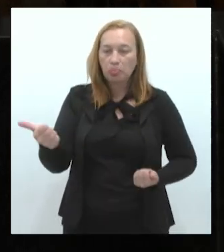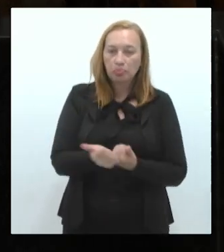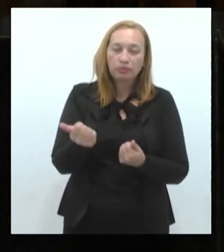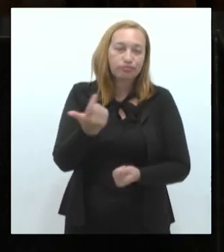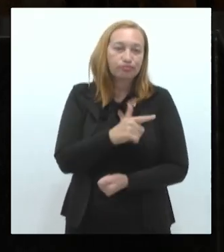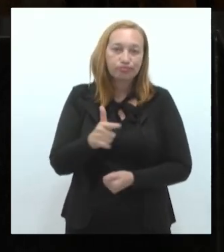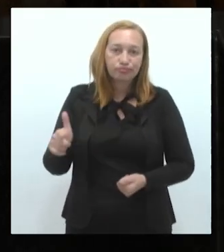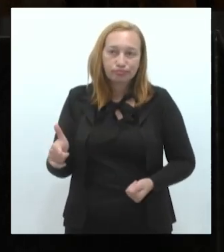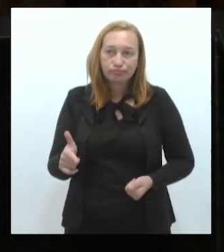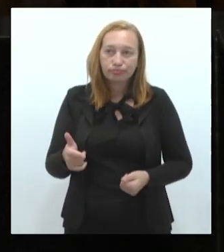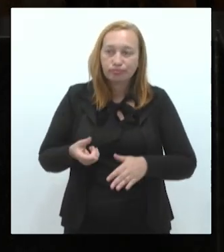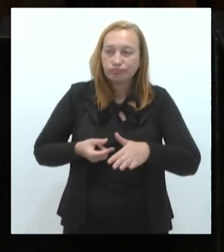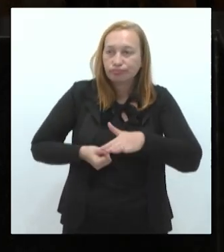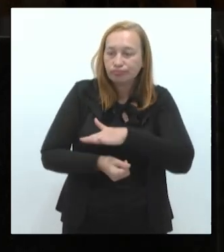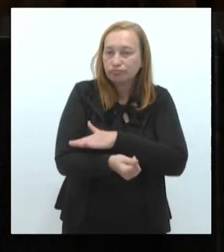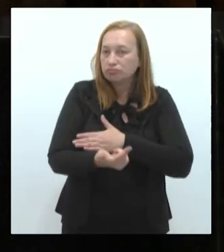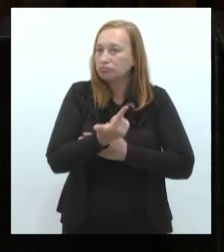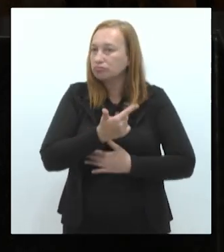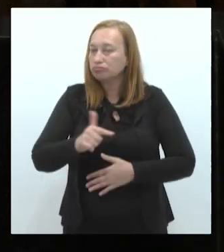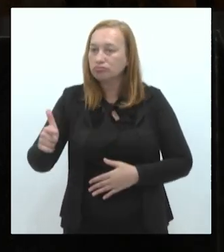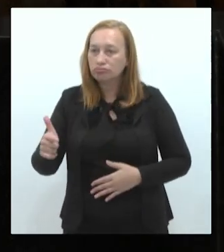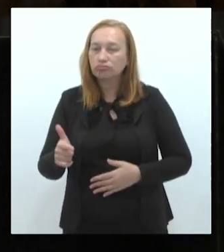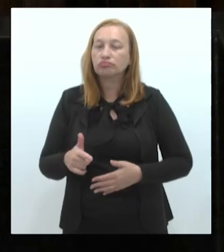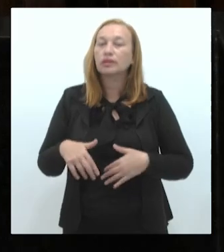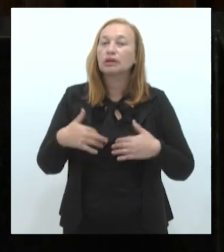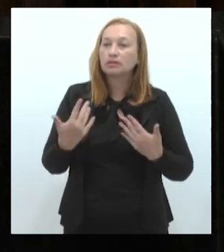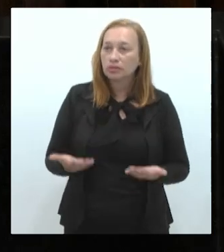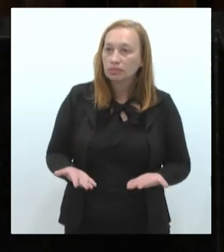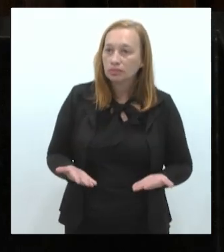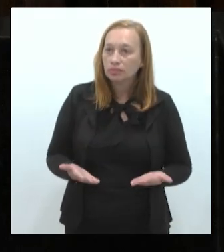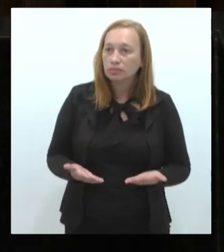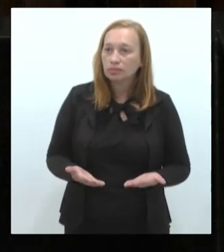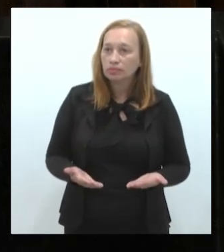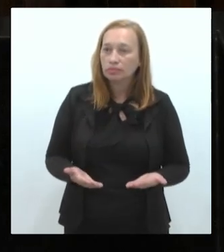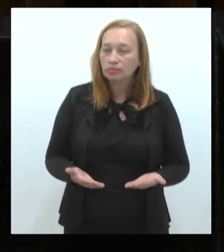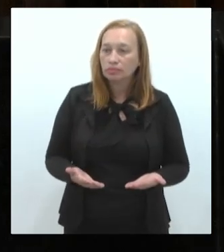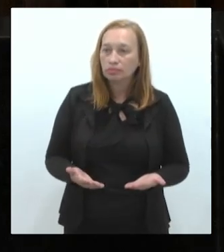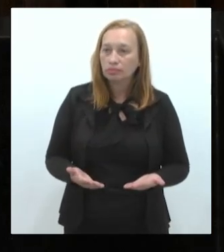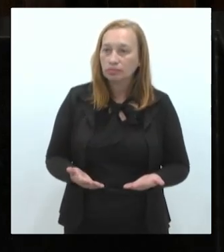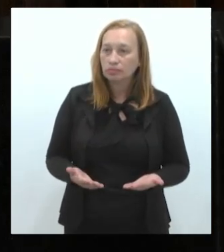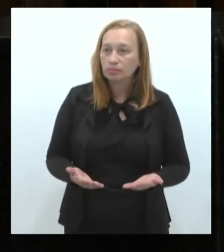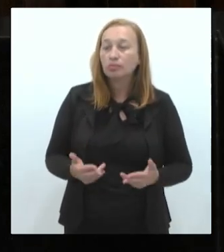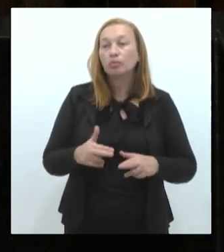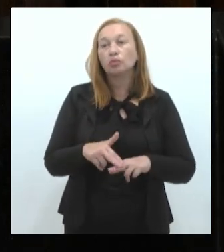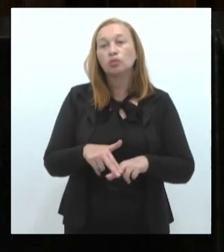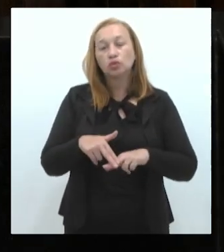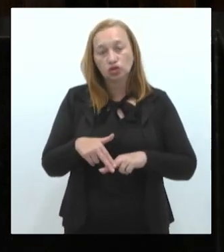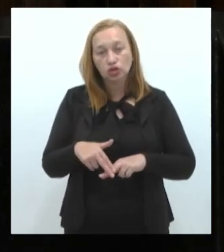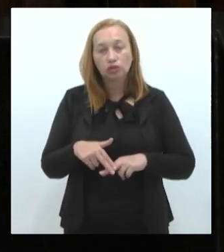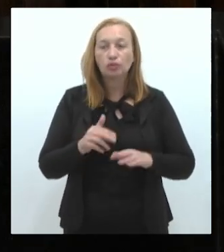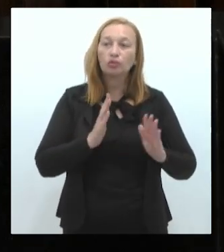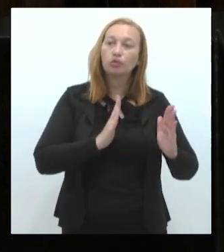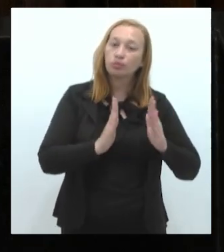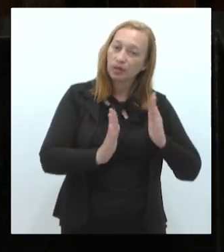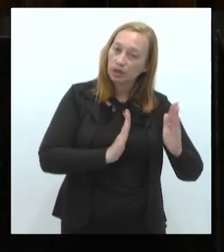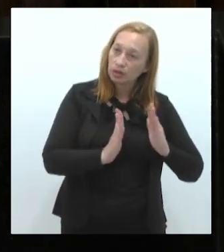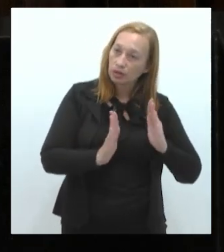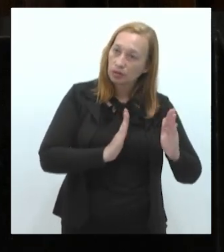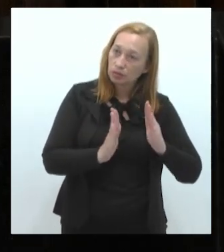né? Sem recursos, sucateada. Então, sucateada fruto desse período, quando